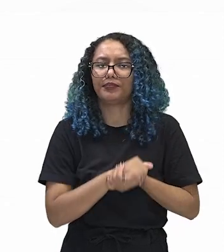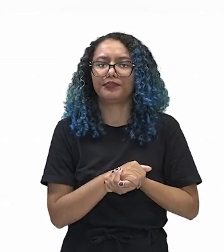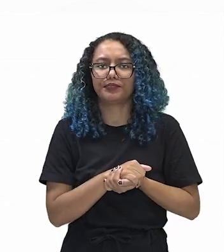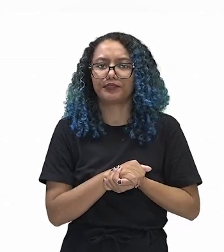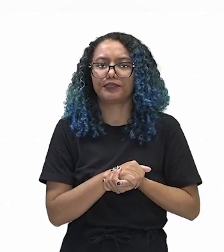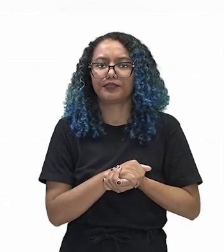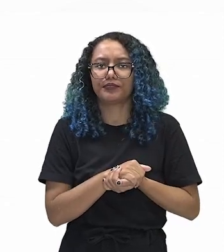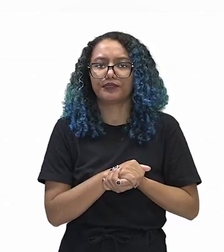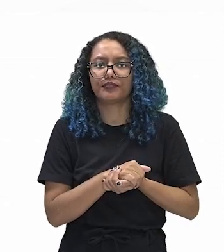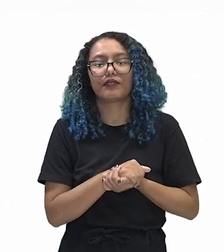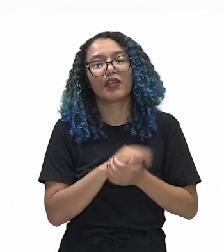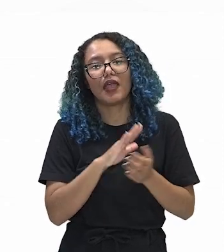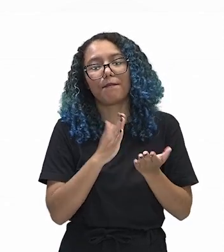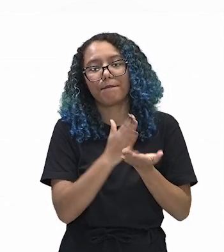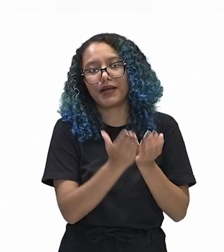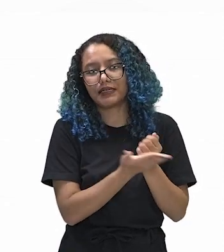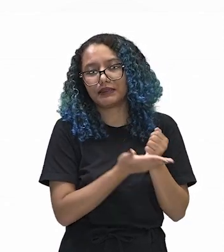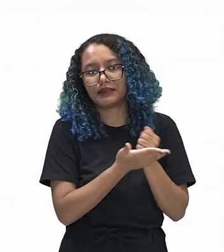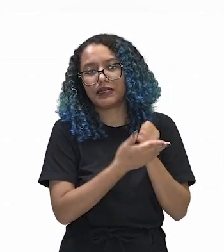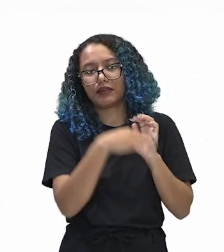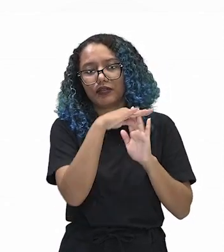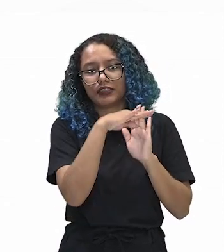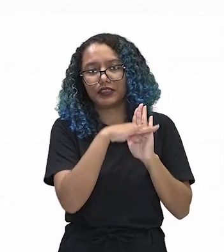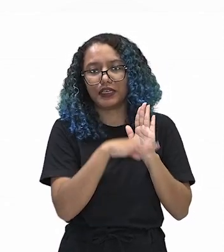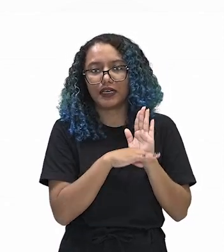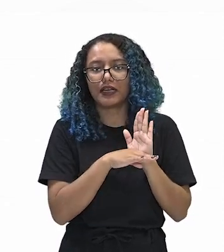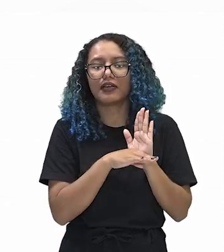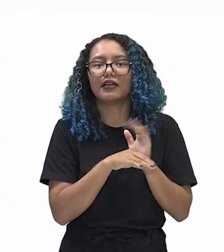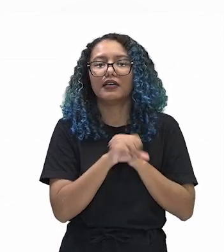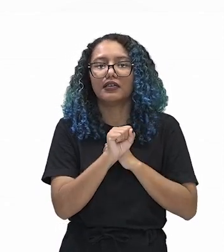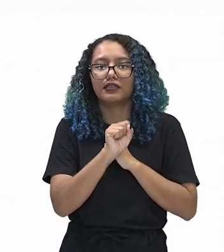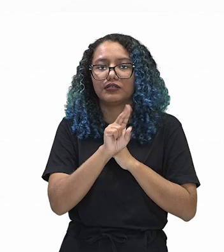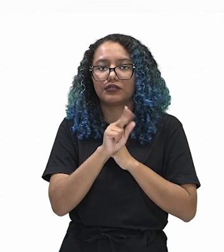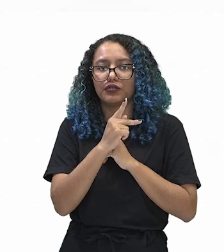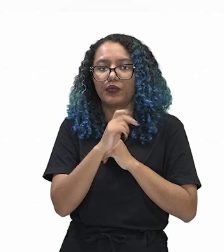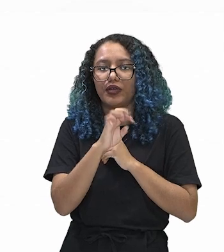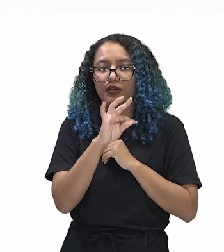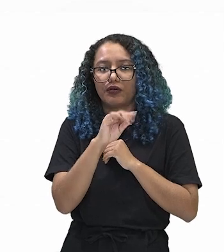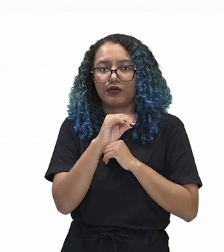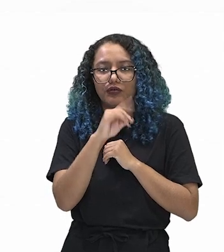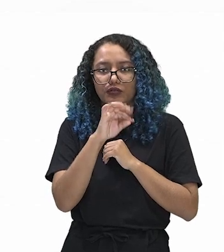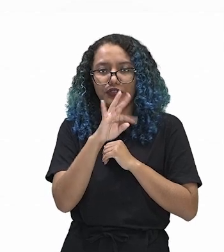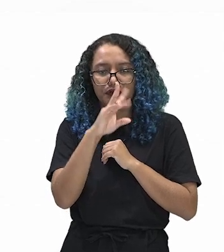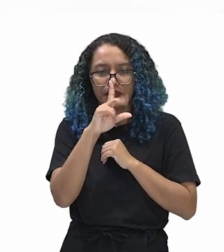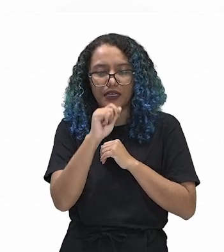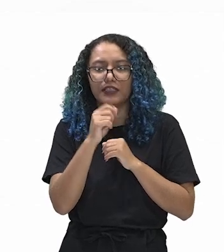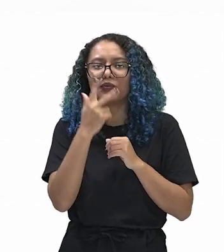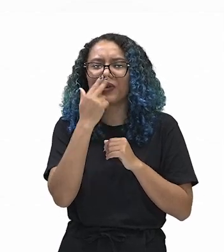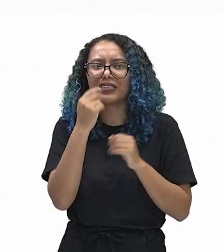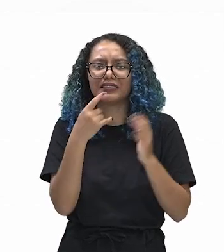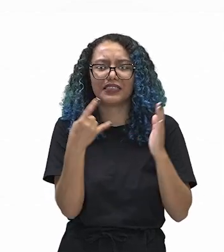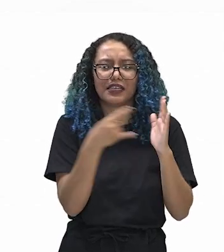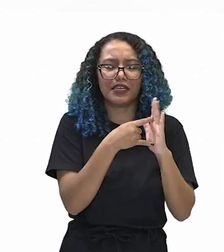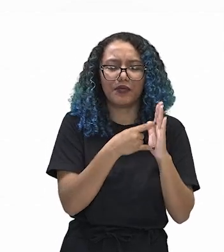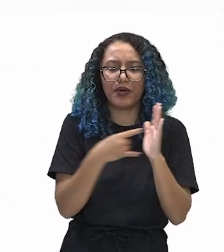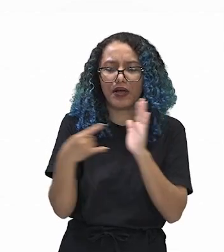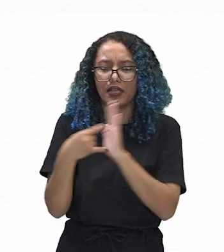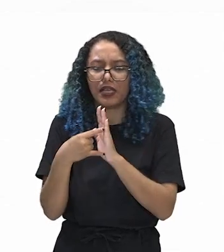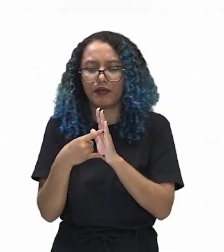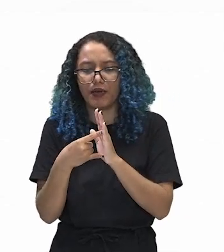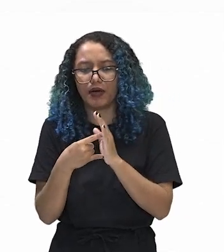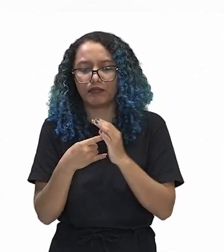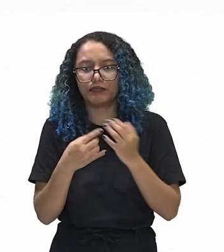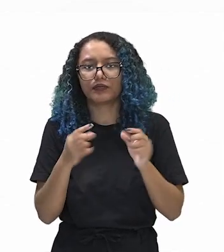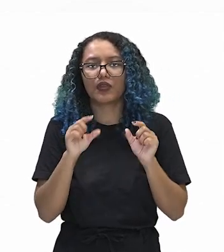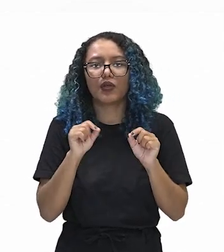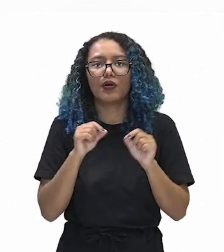da supercondutividade. É como se fosse dois ímãs, um empurrando o outro. E isso faz com que o